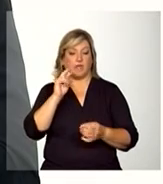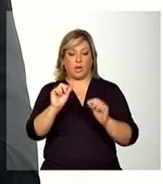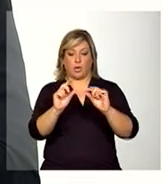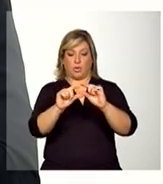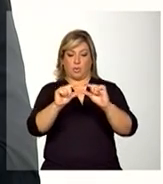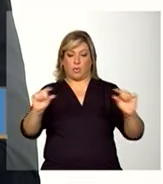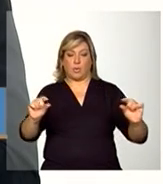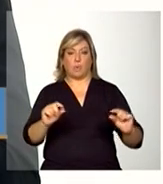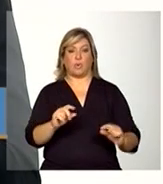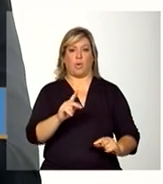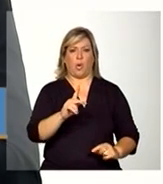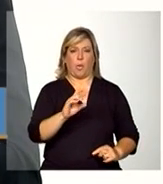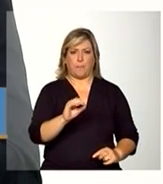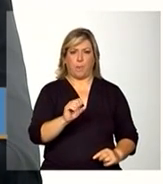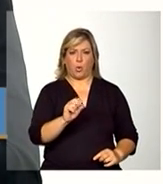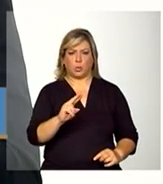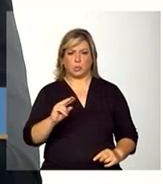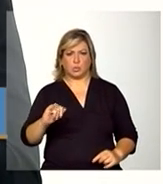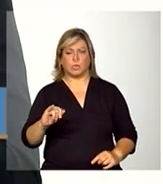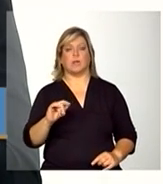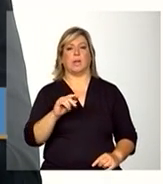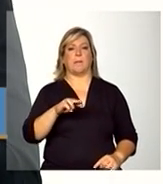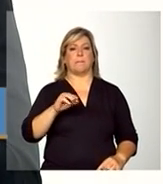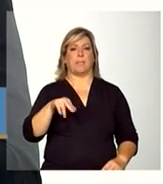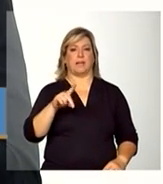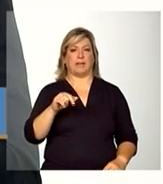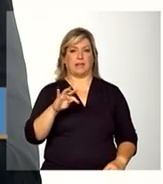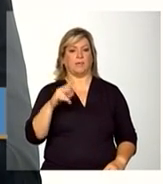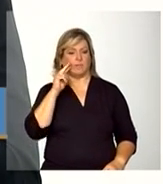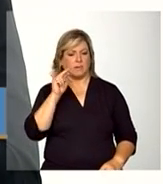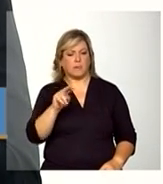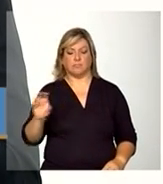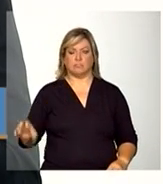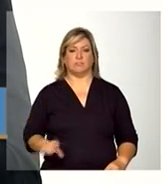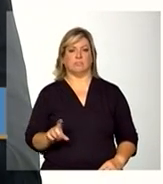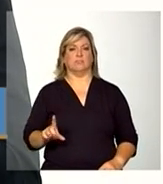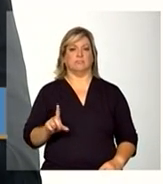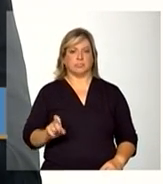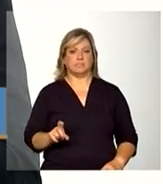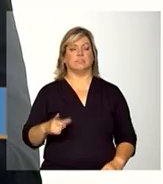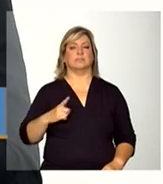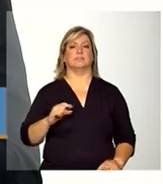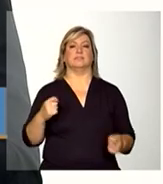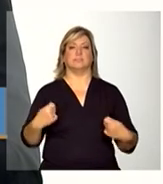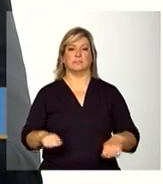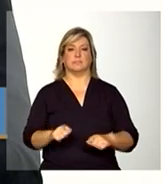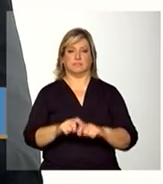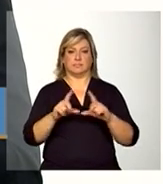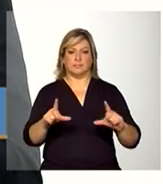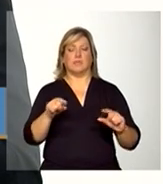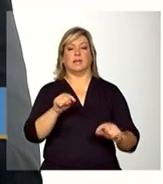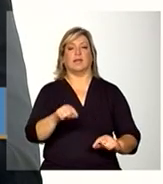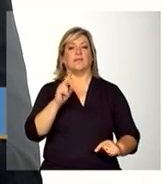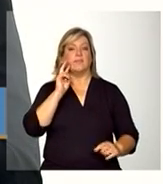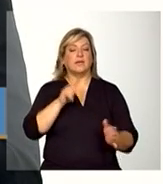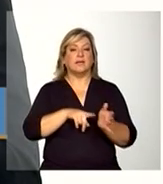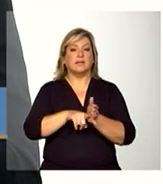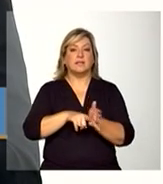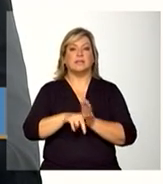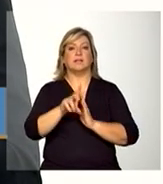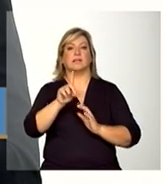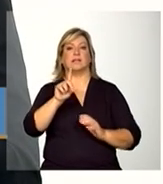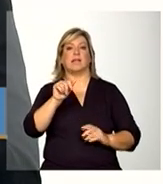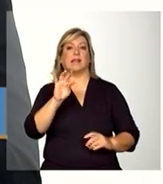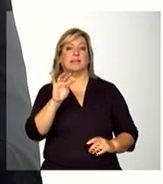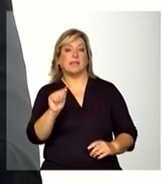marque que sim e forneça a data início e data fim de Mandato é muito importante pra gente verificar eh